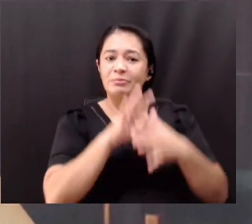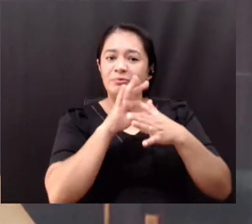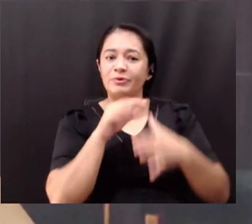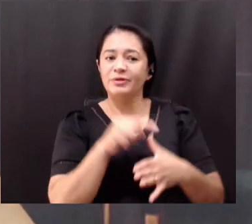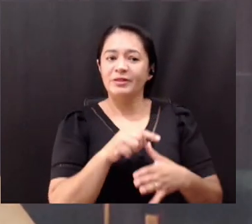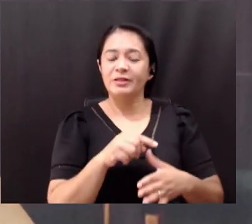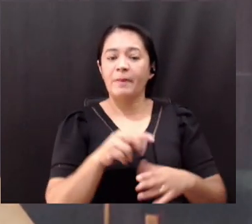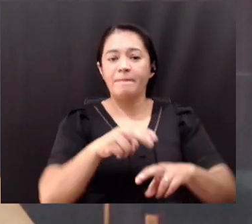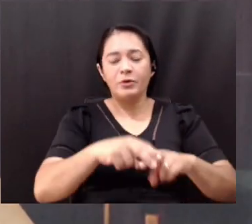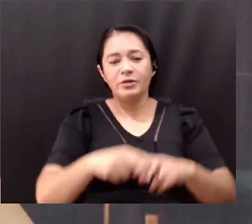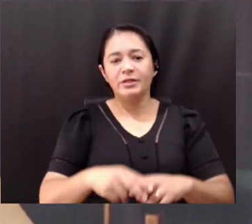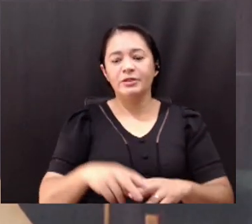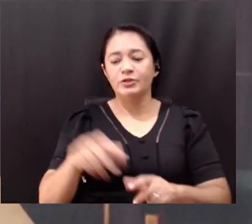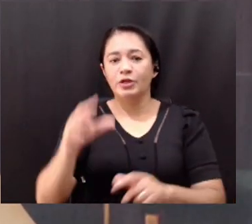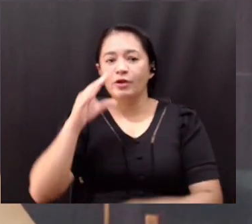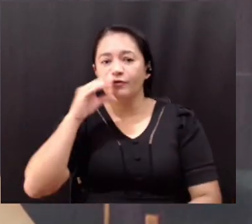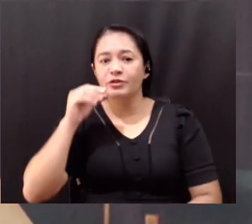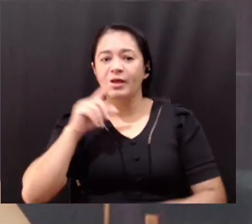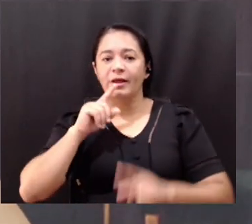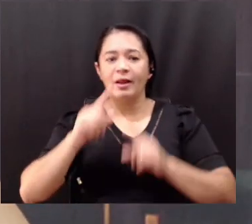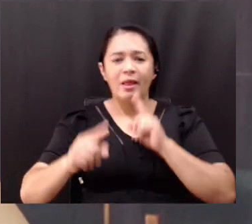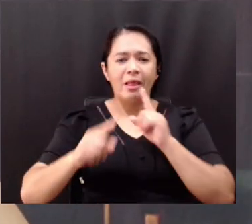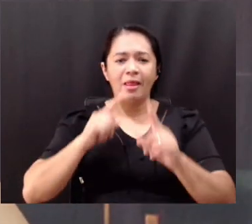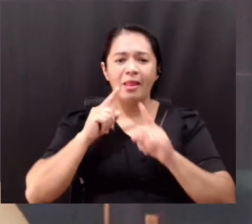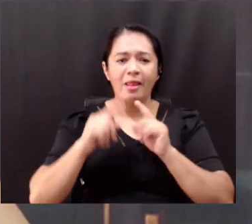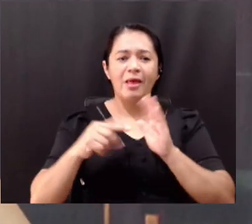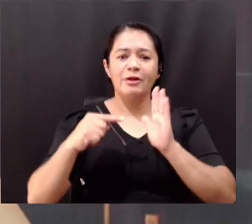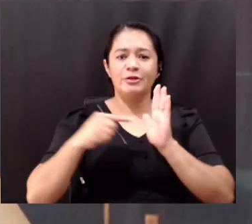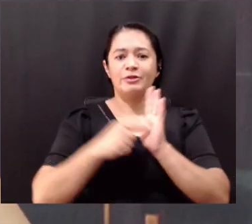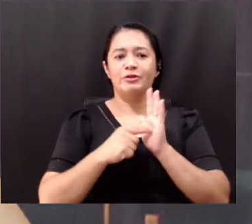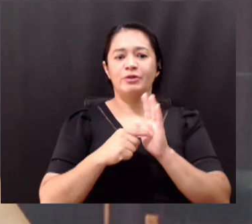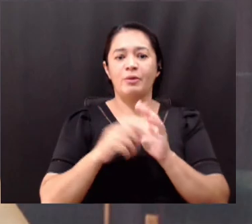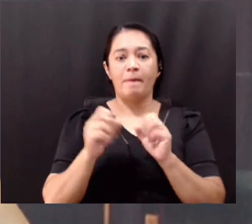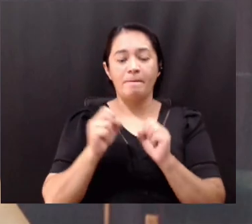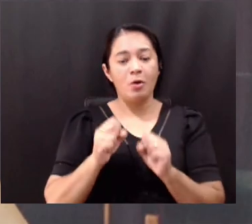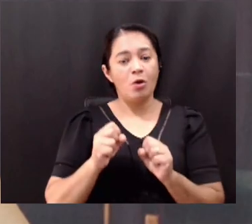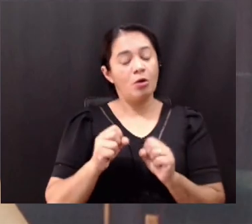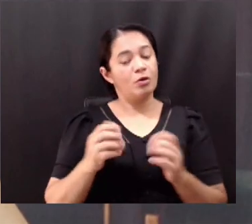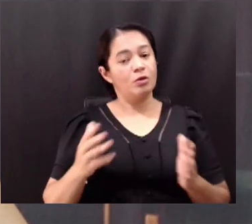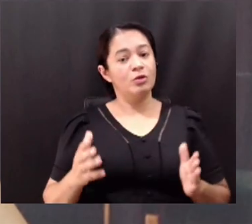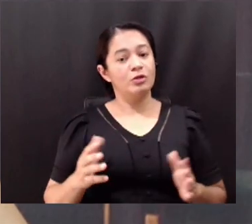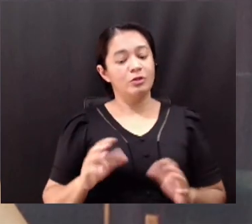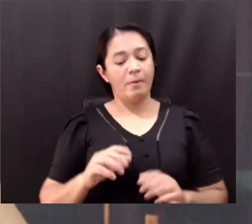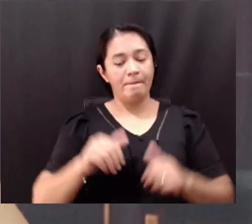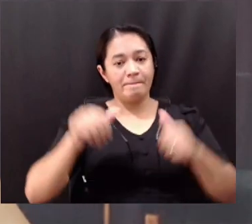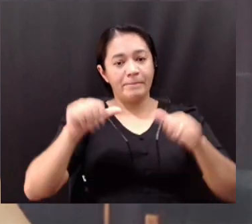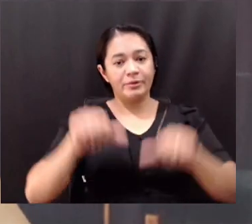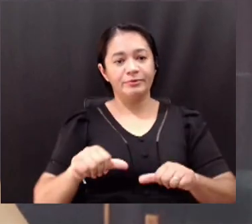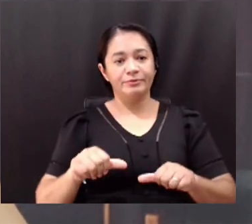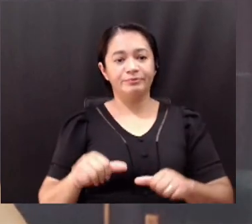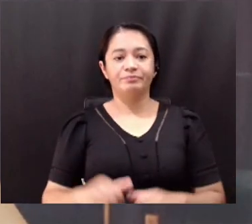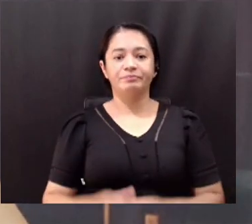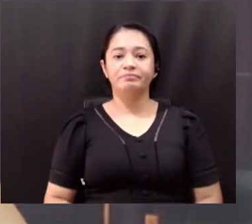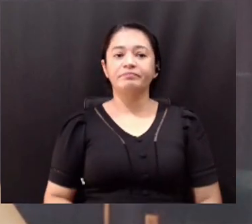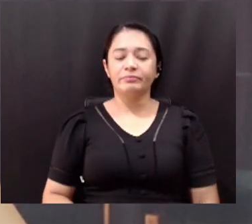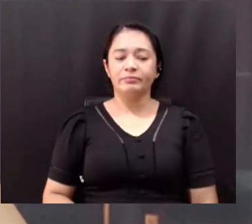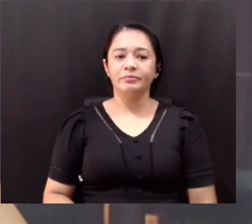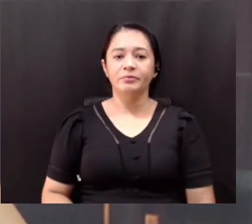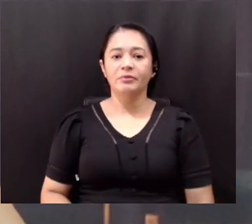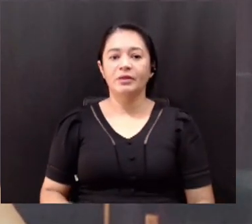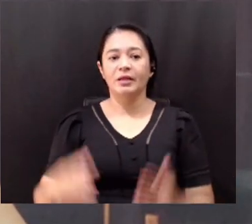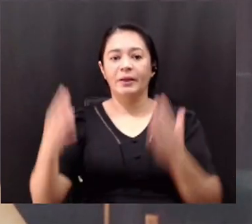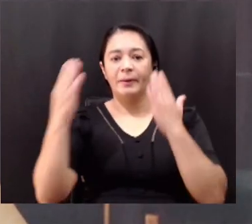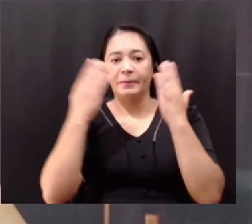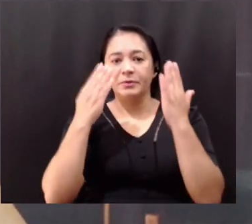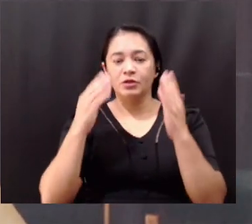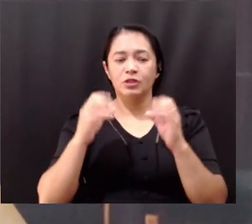e denúncias sobre aquele caso podem levantar essa questão. A doutora mencionou aqui a respeito do canal de denúncias, que até então